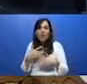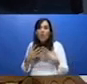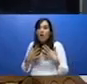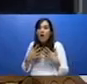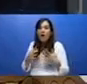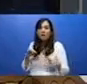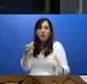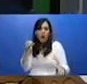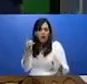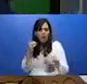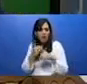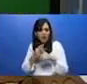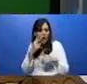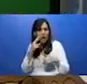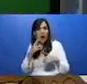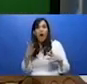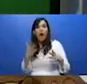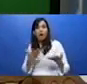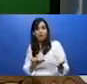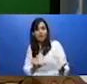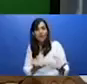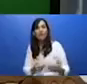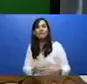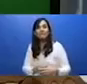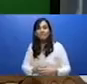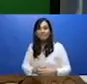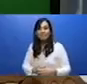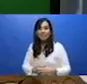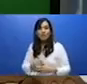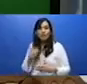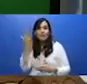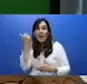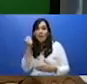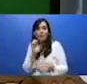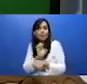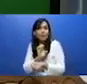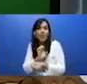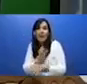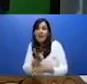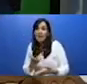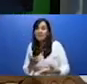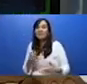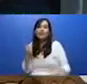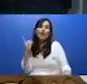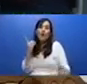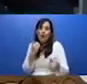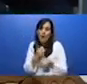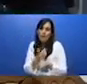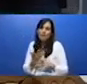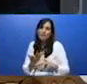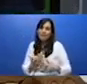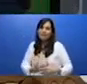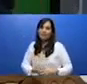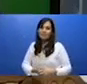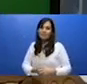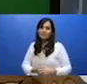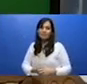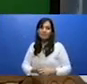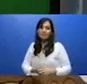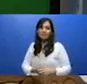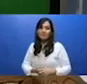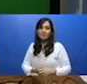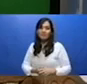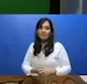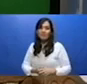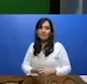vezes é um lugar que eles nem esperam que ali tenham fósseis de um animal, eles acabam encontrando, tá? Como, professor? Em